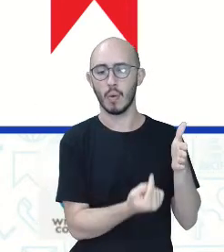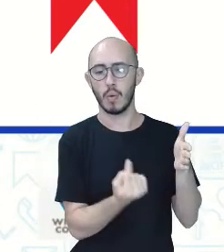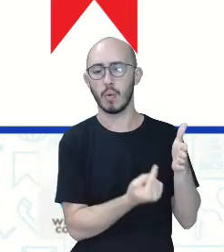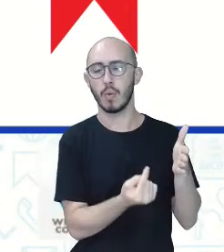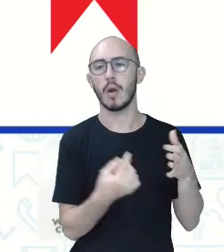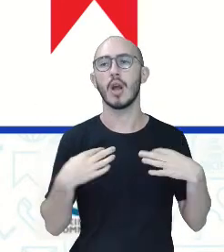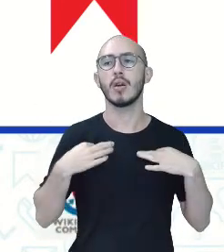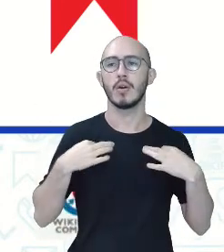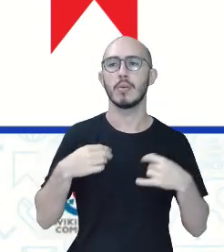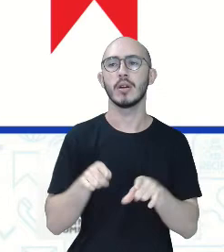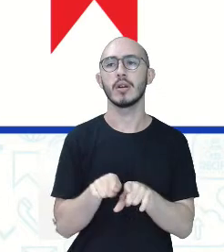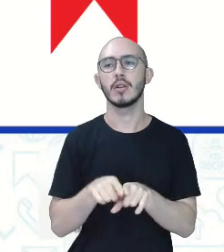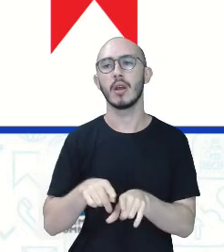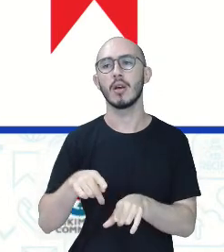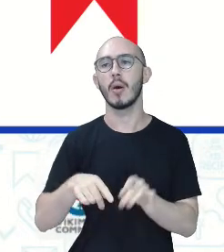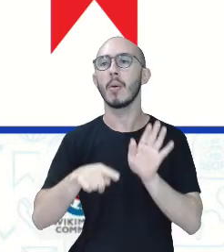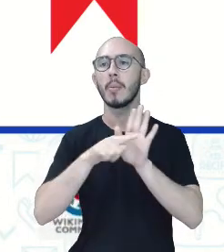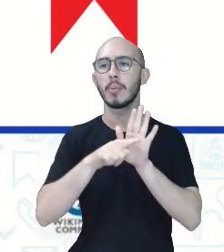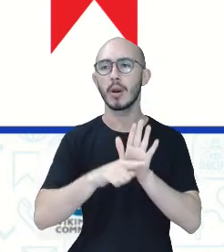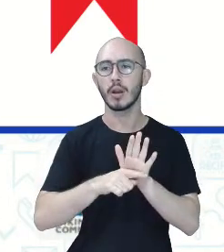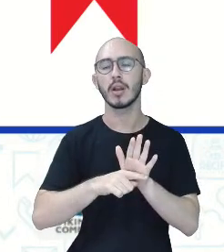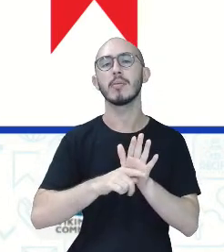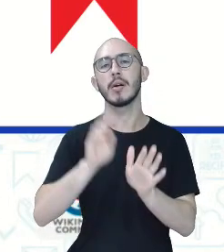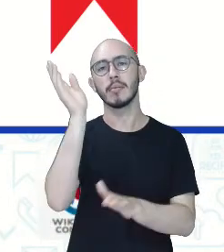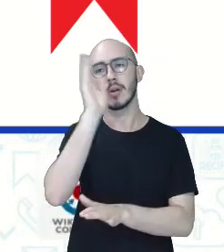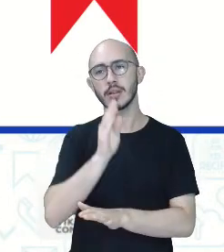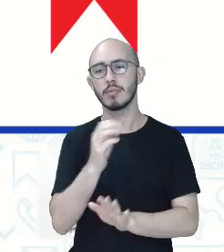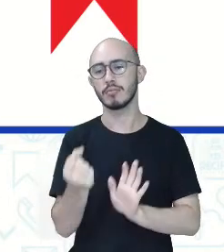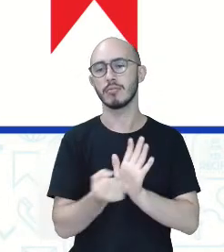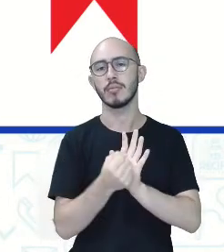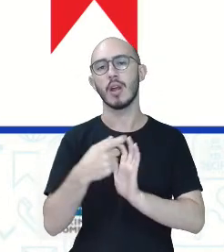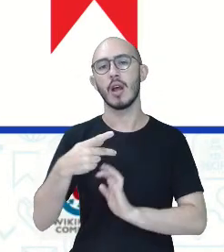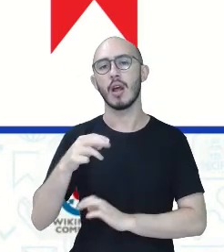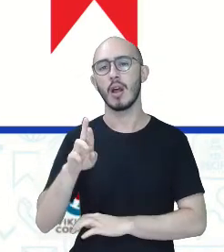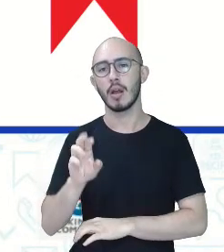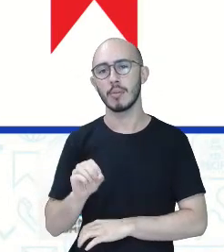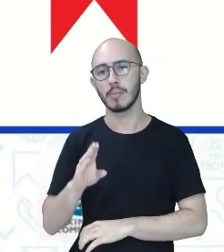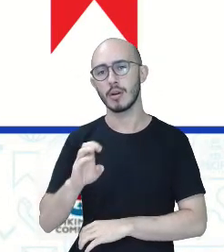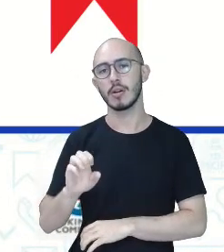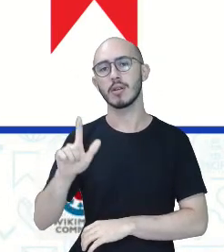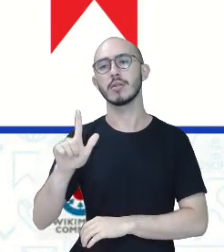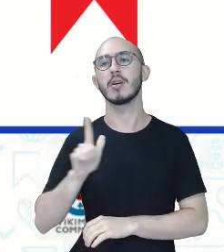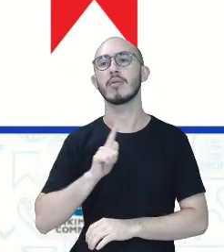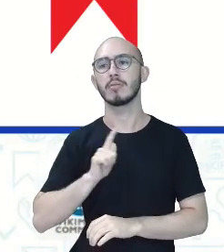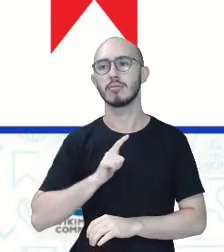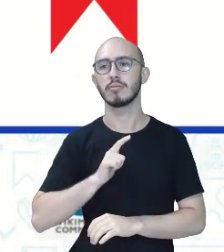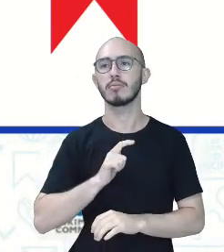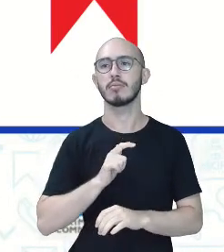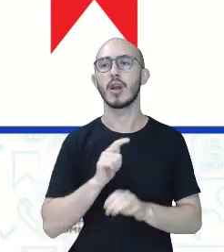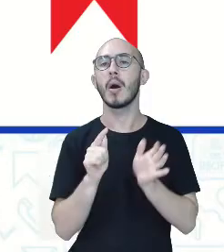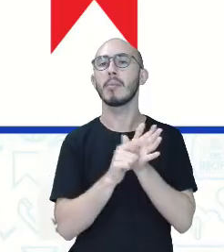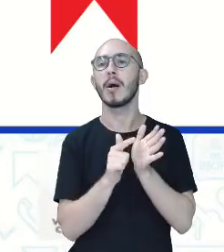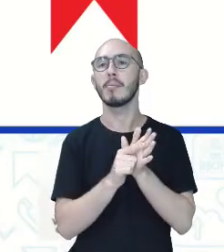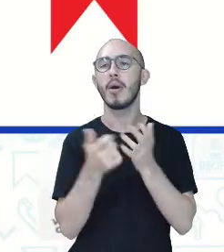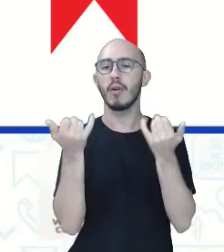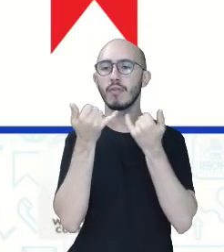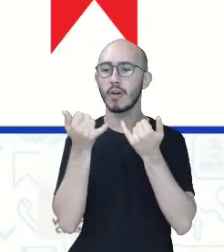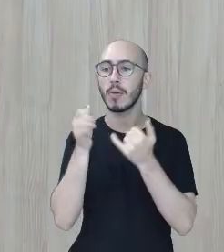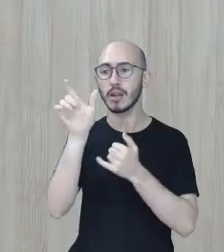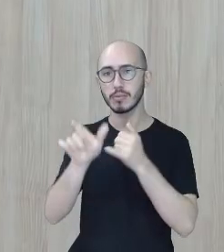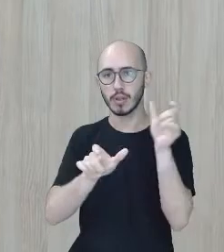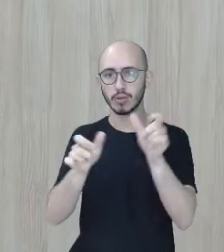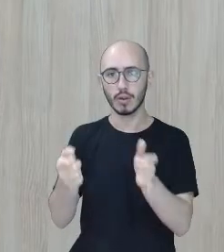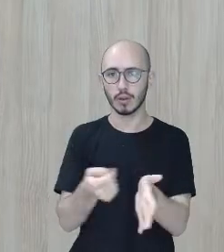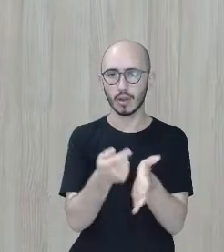que é o Programa Brasileiro de Etiquetagem. Então, ele é responsável por etiquetar e informar nós